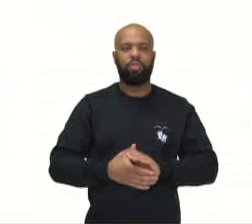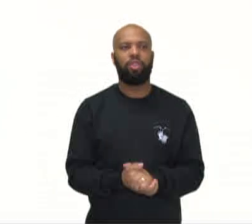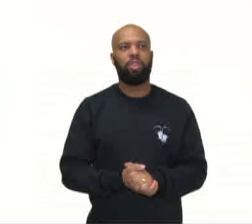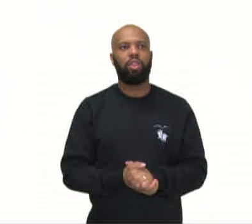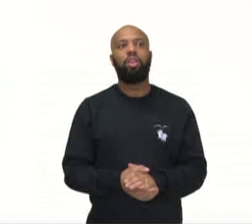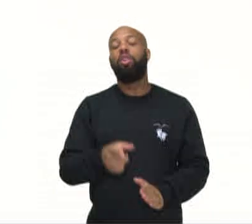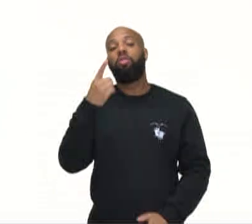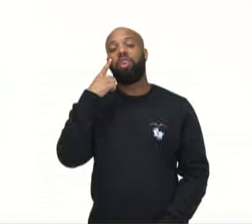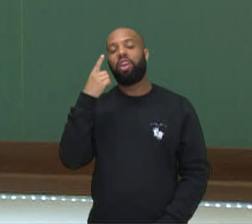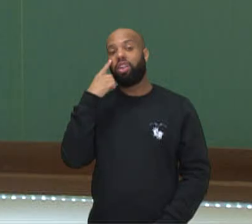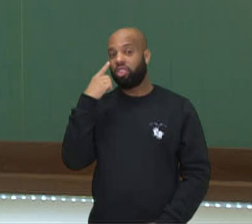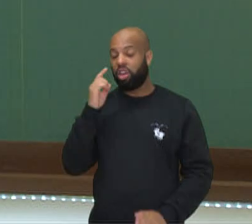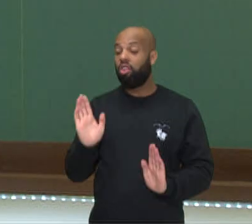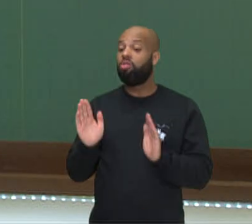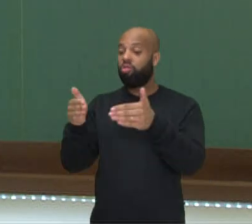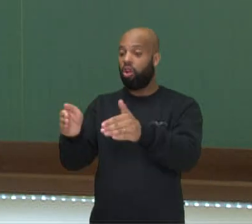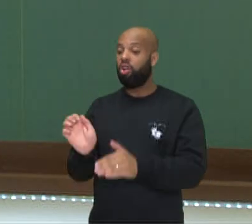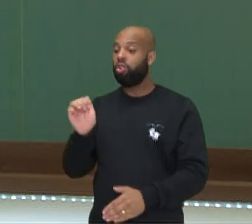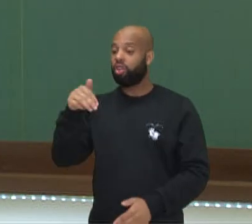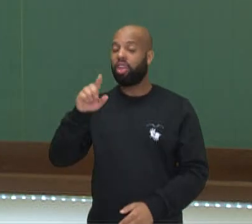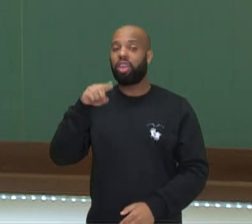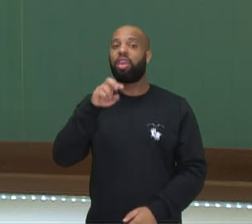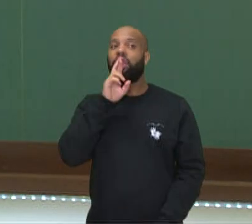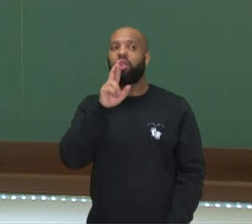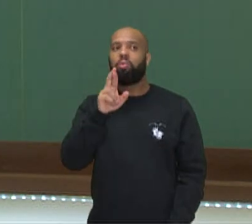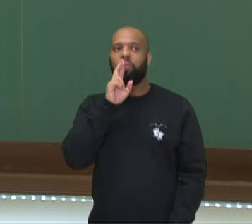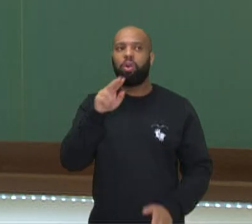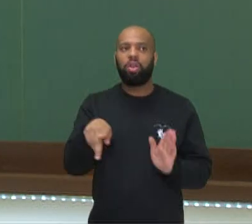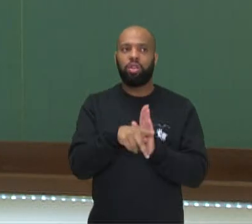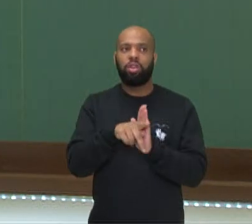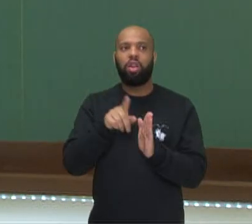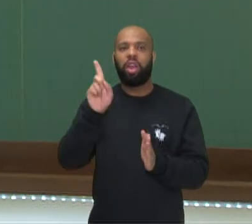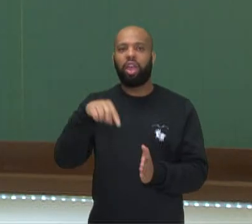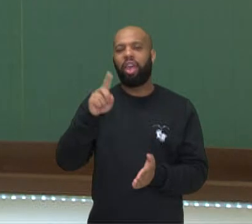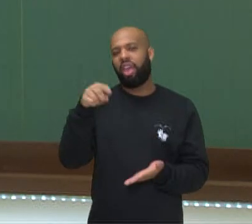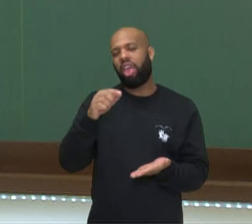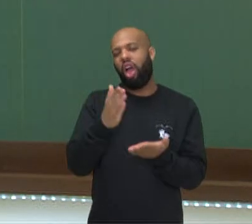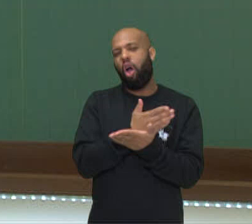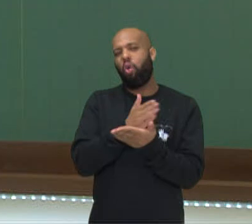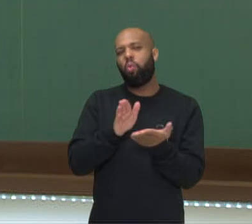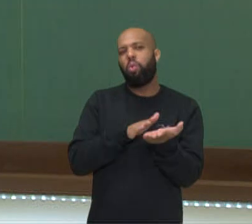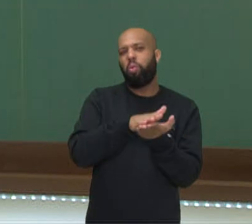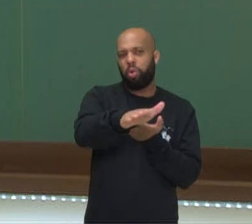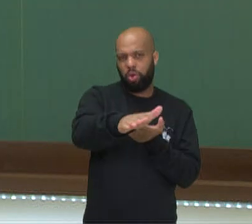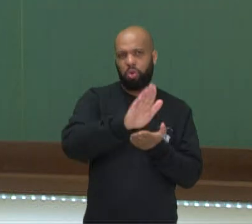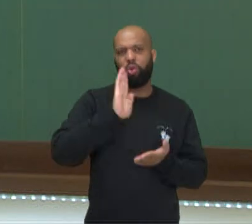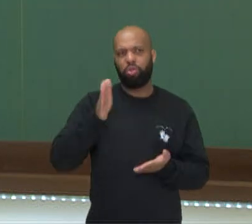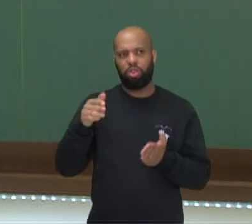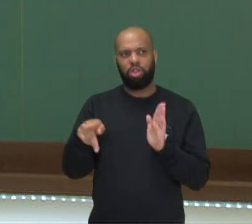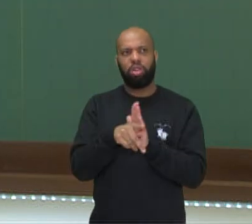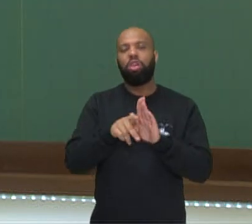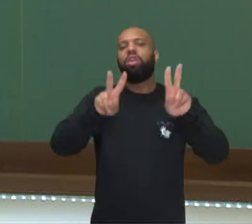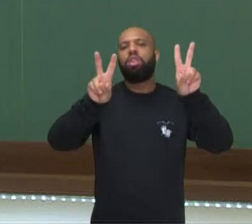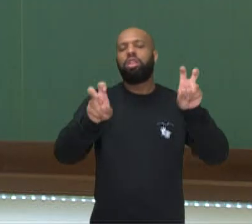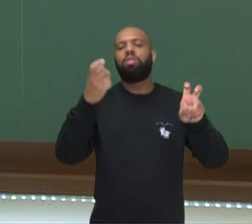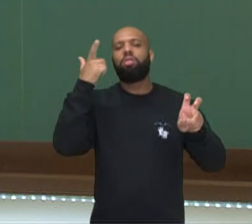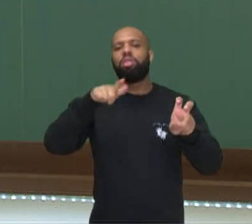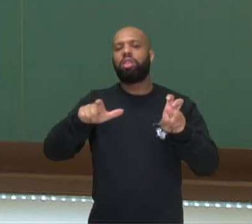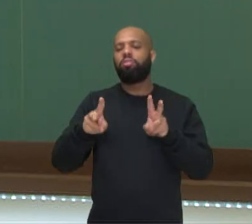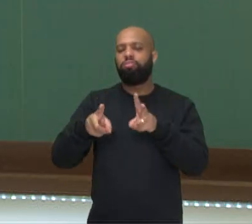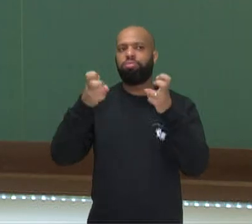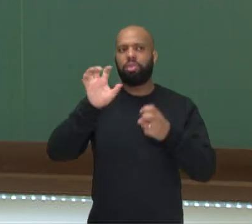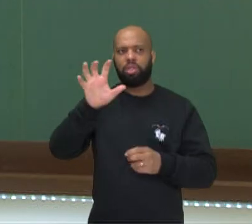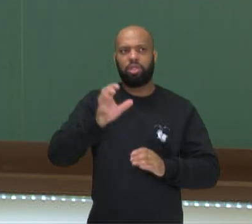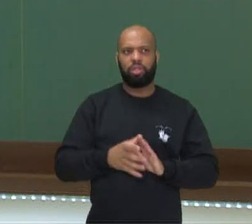Então, percebe-se que há uma resposta a uma matéria ou uma publicação. Já pelo título, a gente consegue